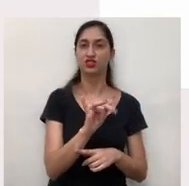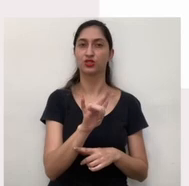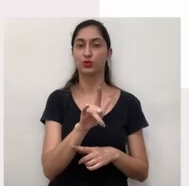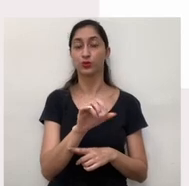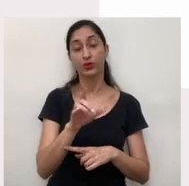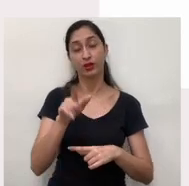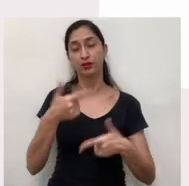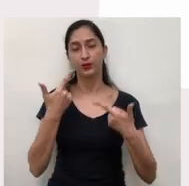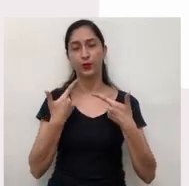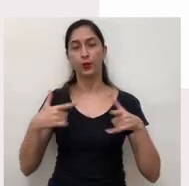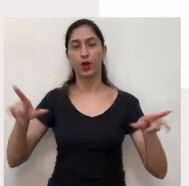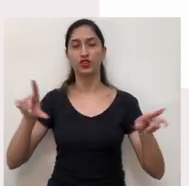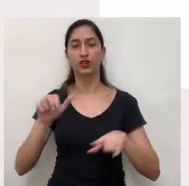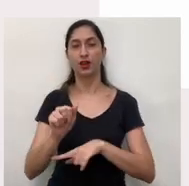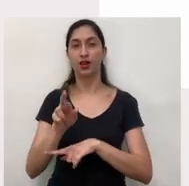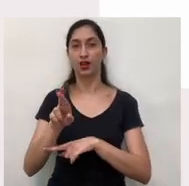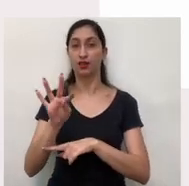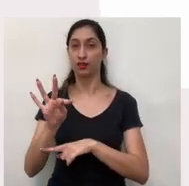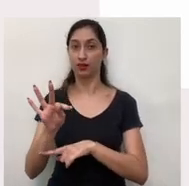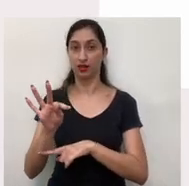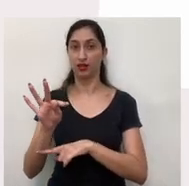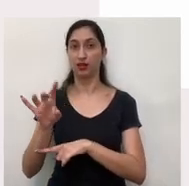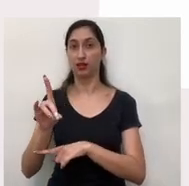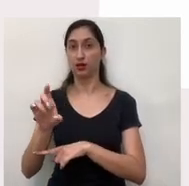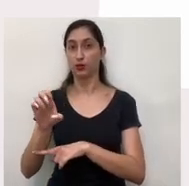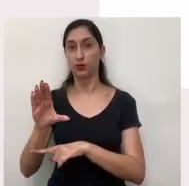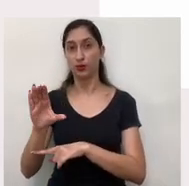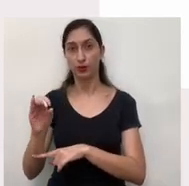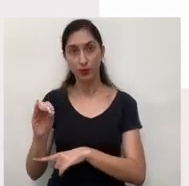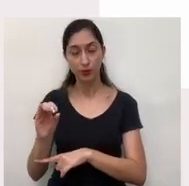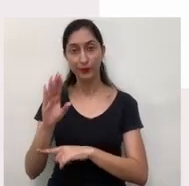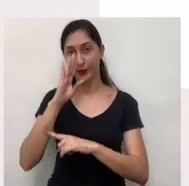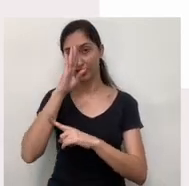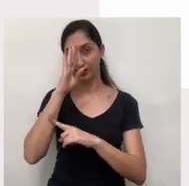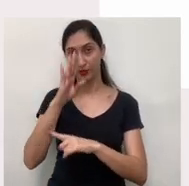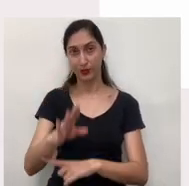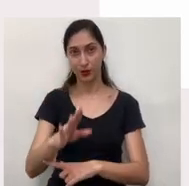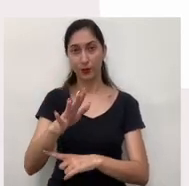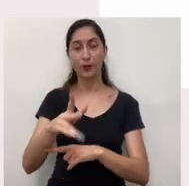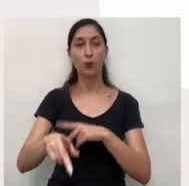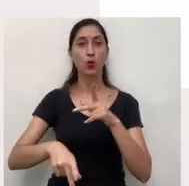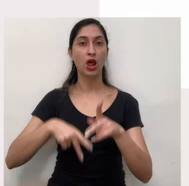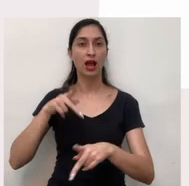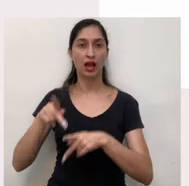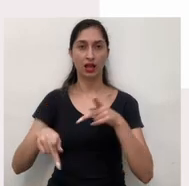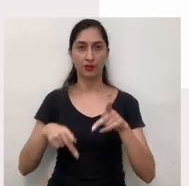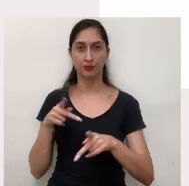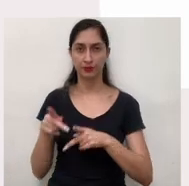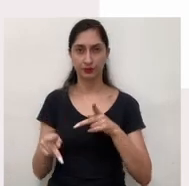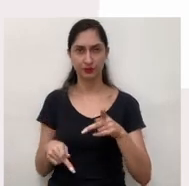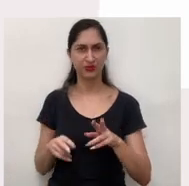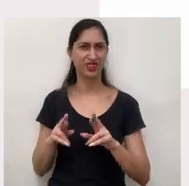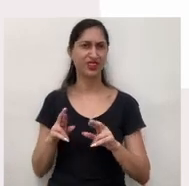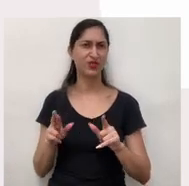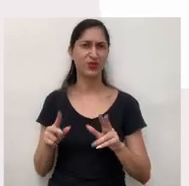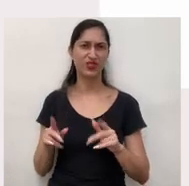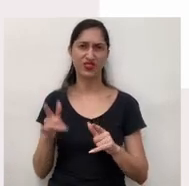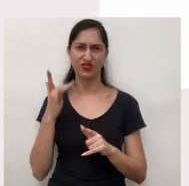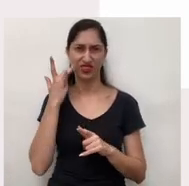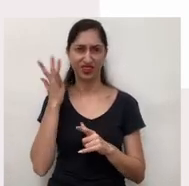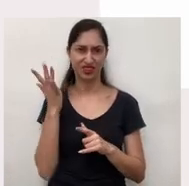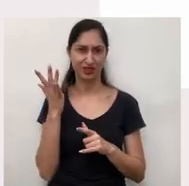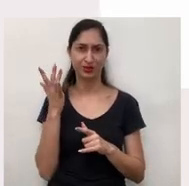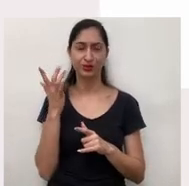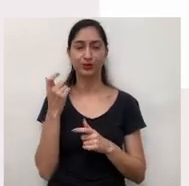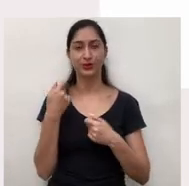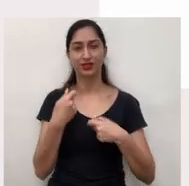Deco, sobretudo de caráter popular, um termo que também não é muito fácil, que vai ter que ser